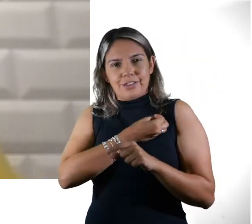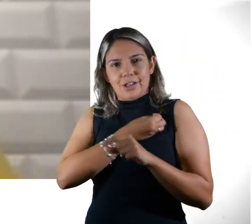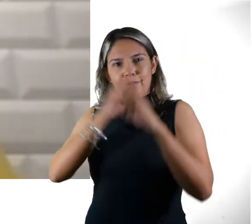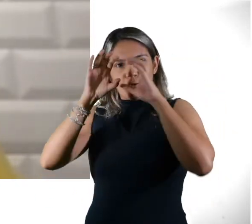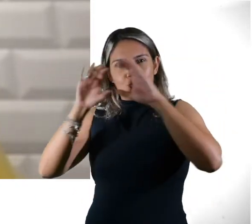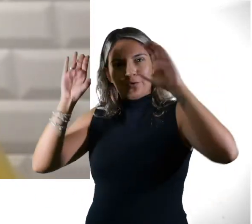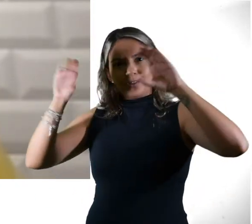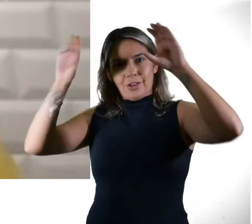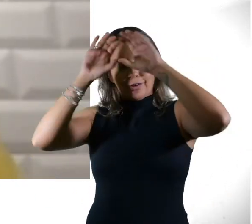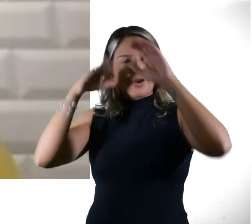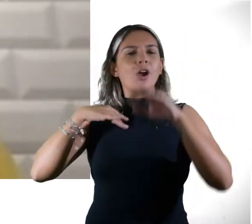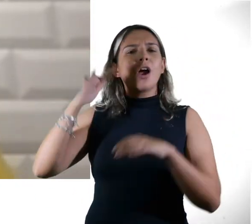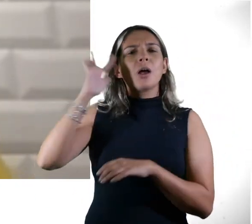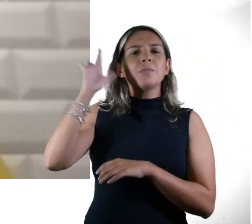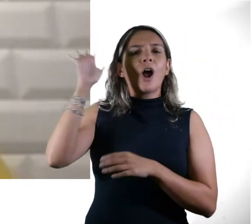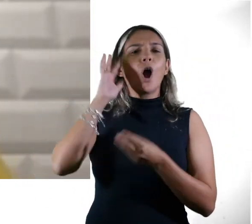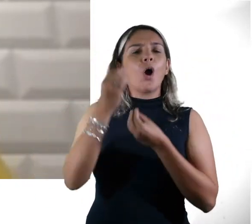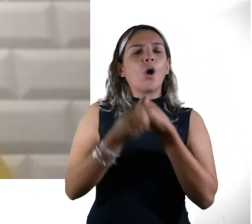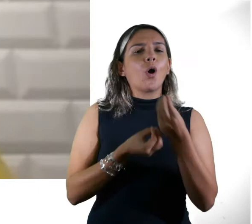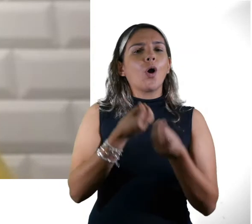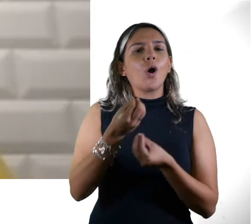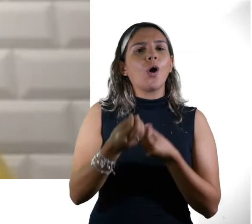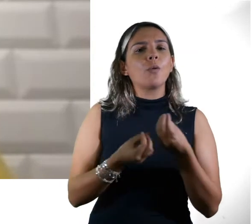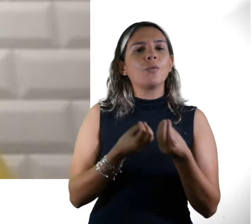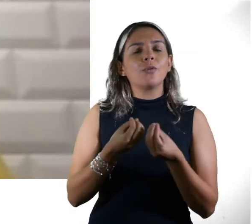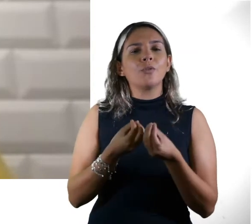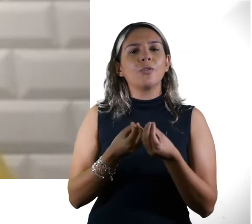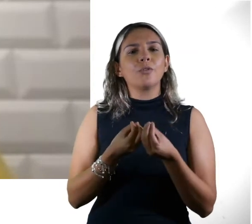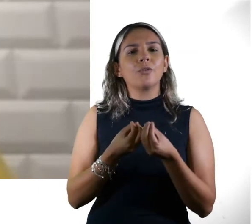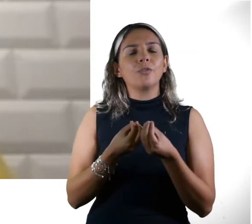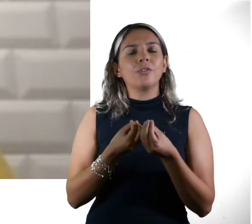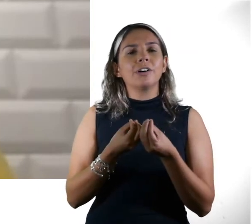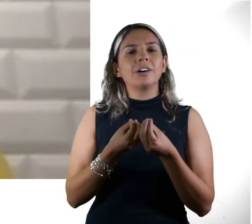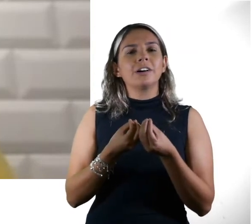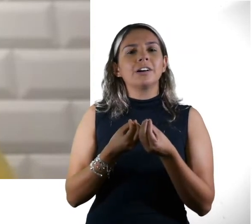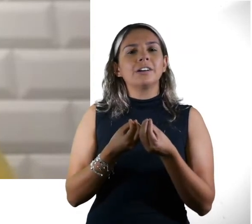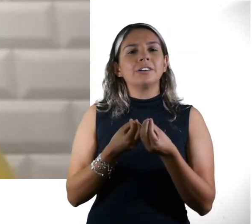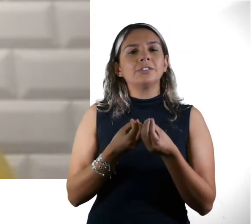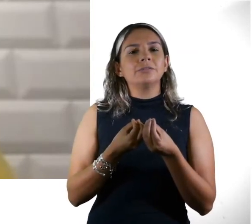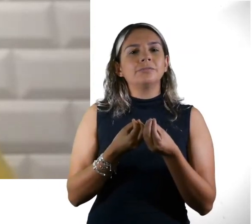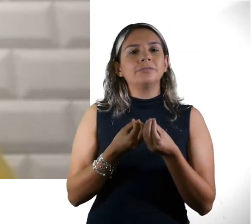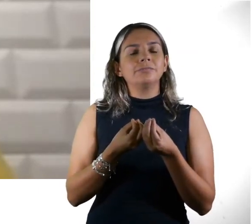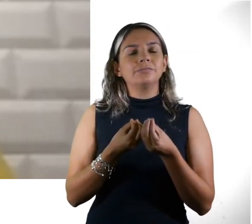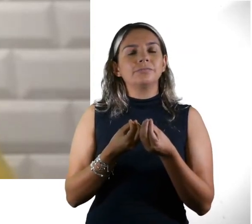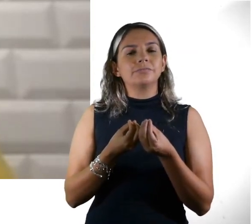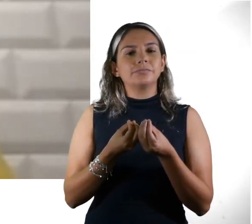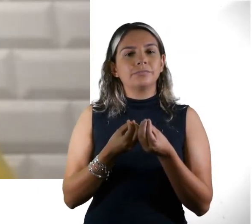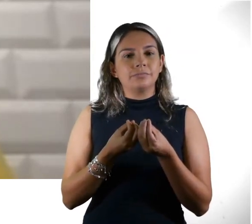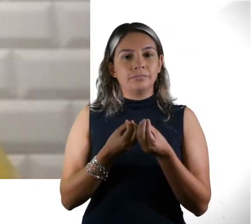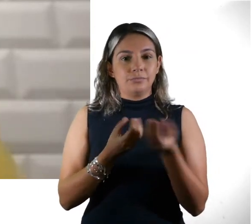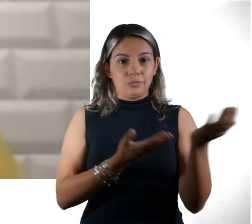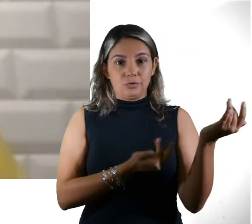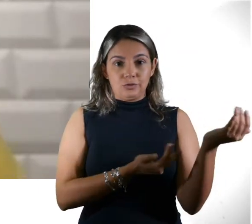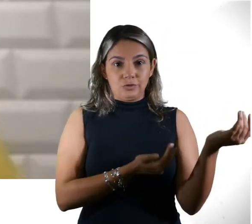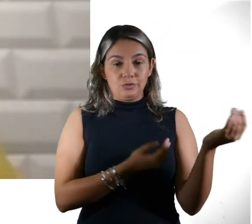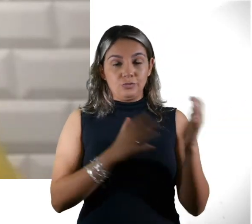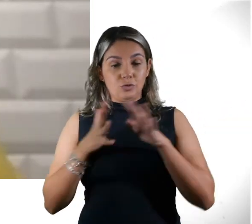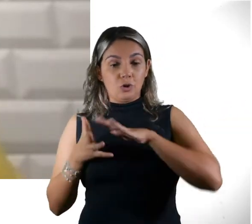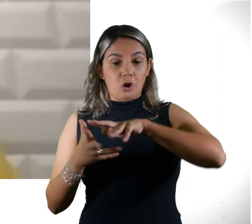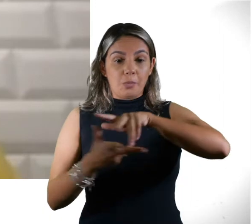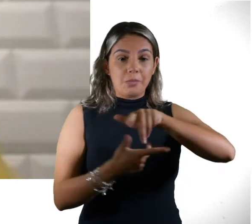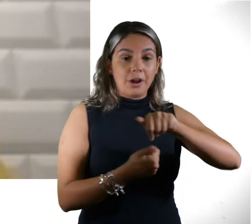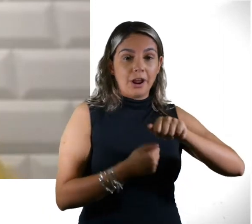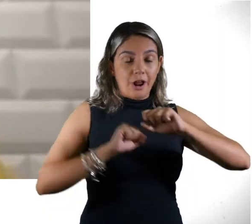daí comecei a imaginar o que seria se houvesse um cataclismo global, não é? A Terra aquecesse e os homens, a humanidade